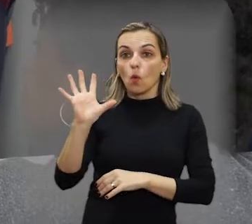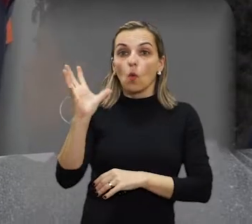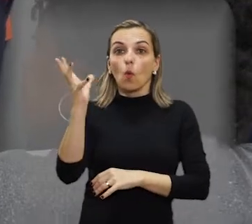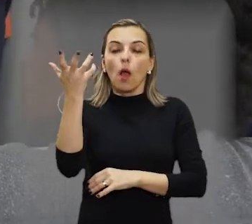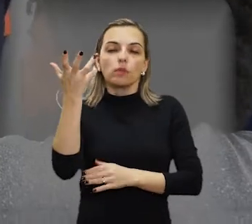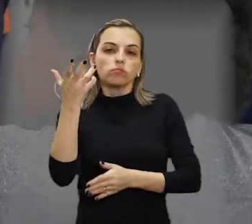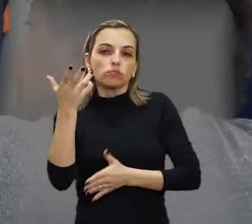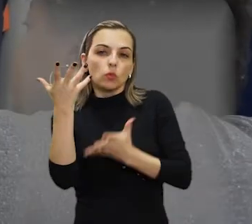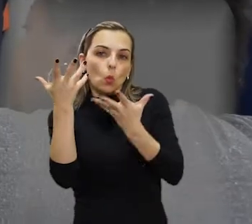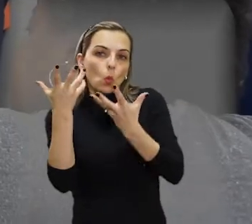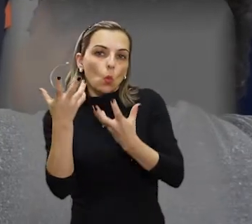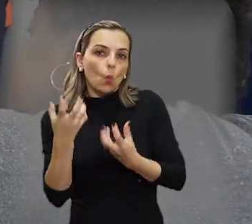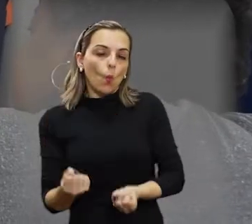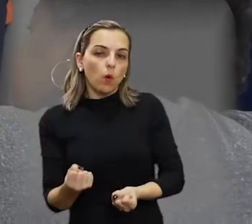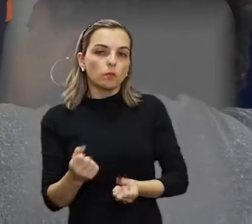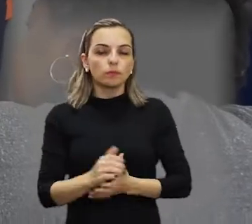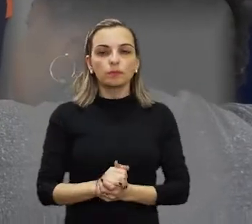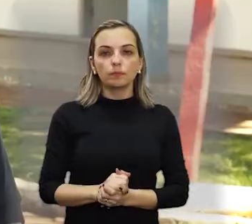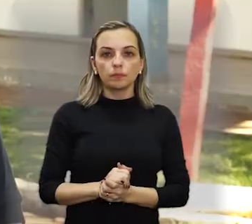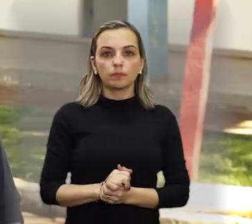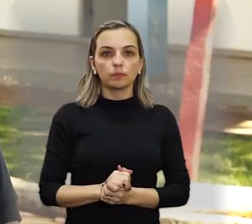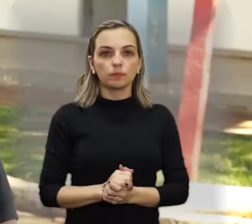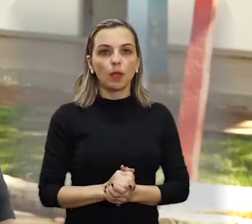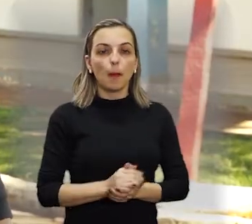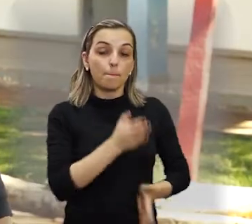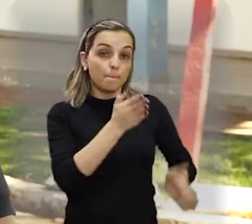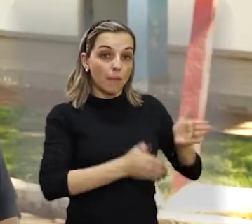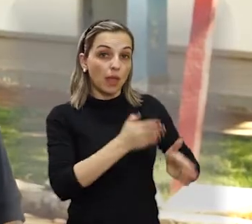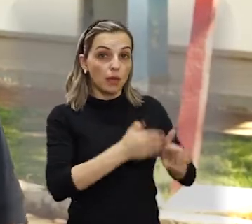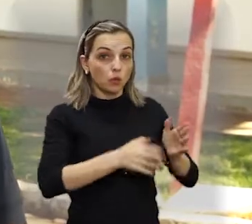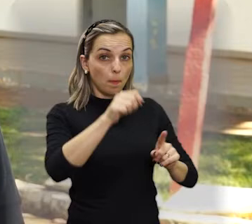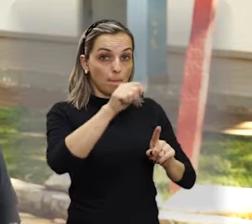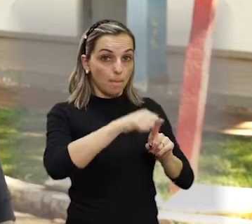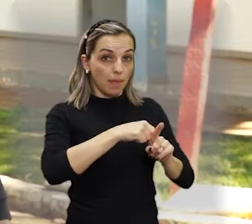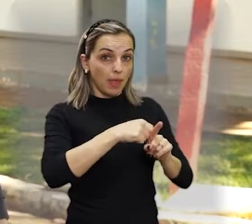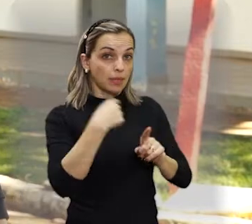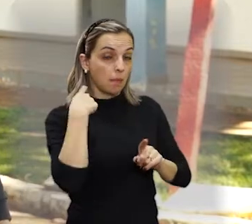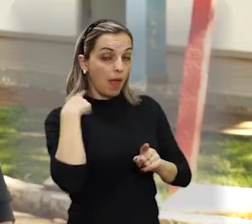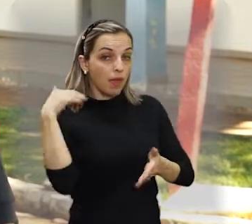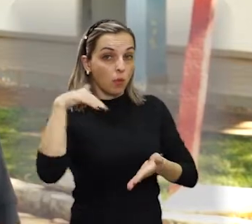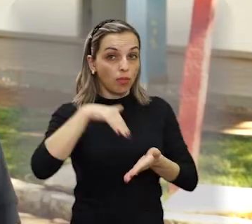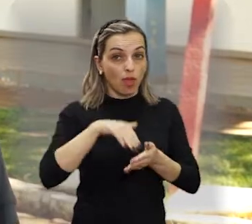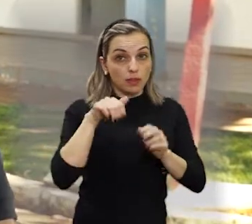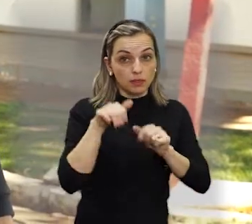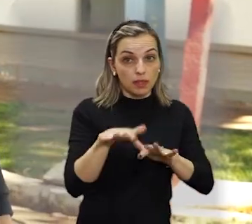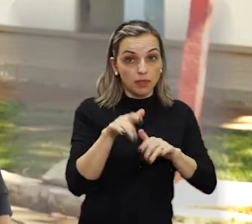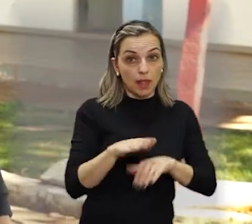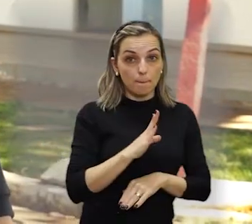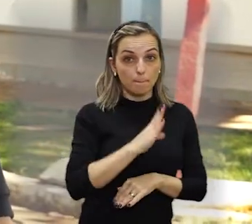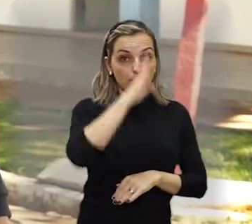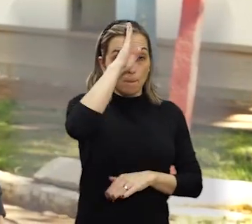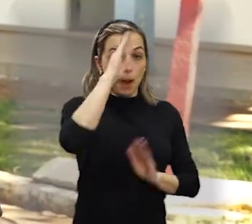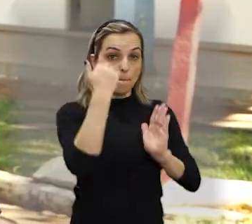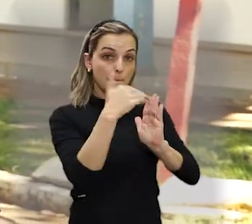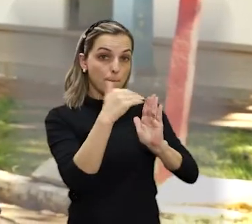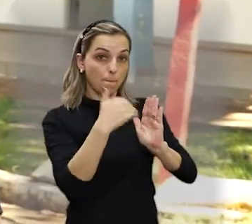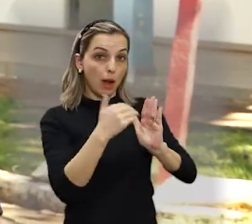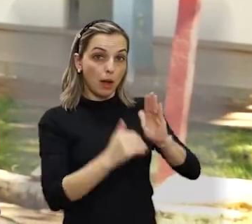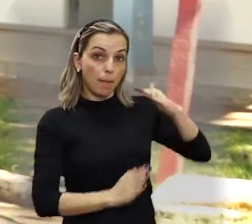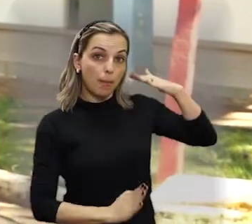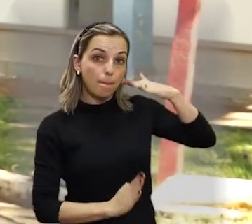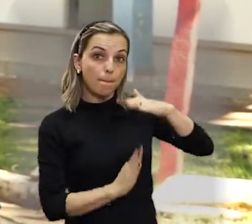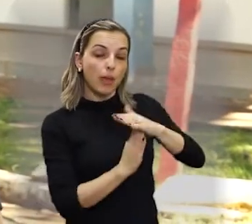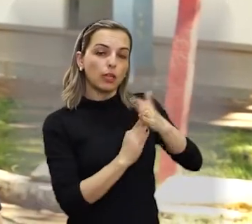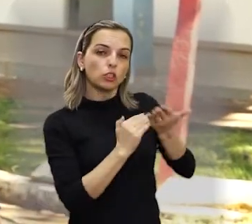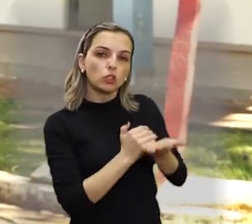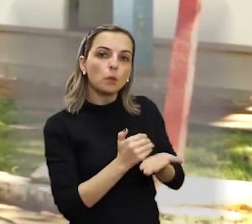O Luiz nos conta como funciona o programa. O Plano Estiagem ele é um plano de contingenciamento, ele é deflagrado aí